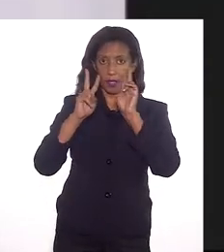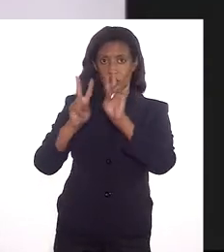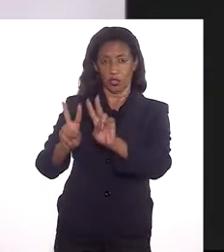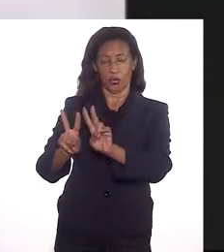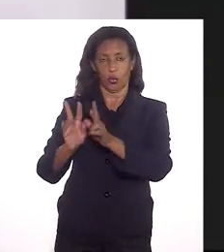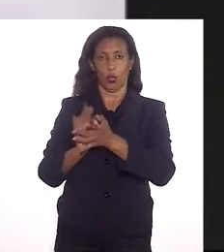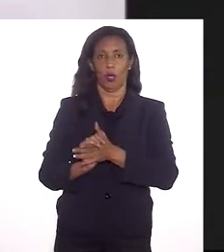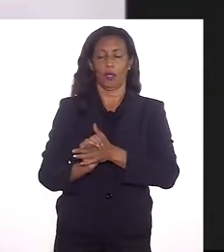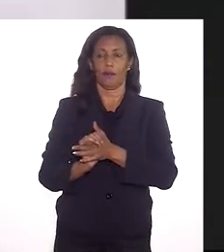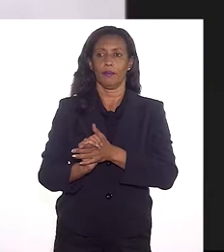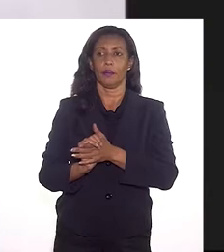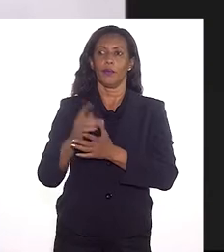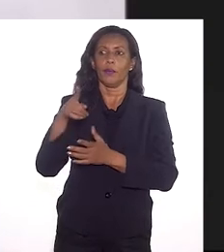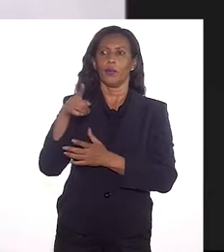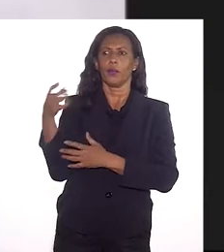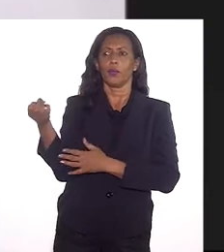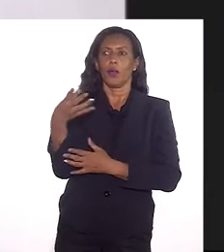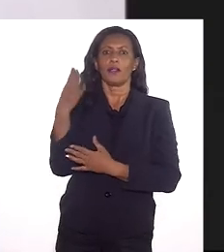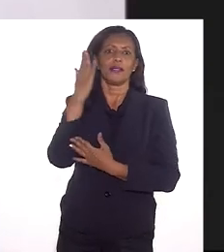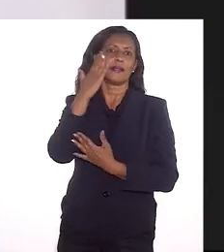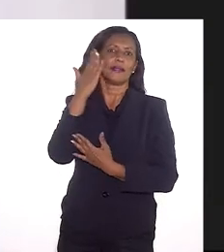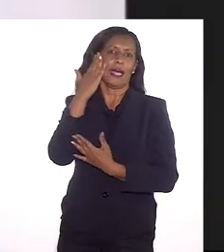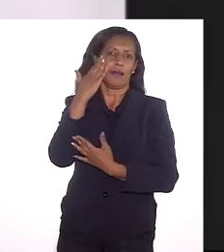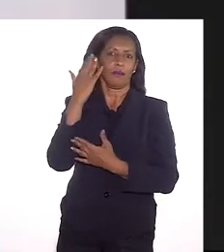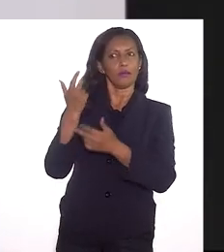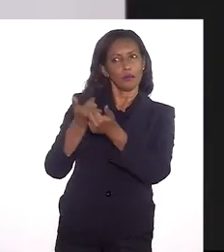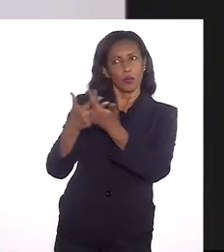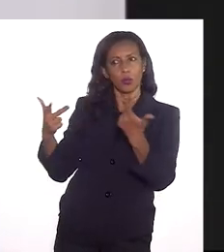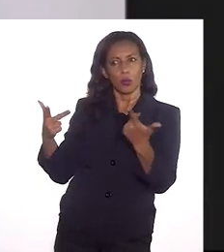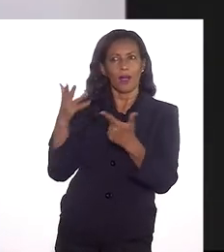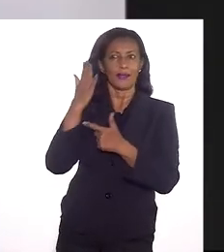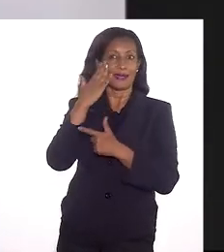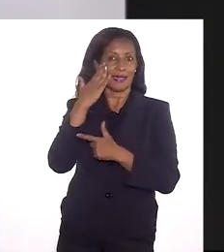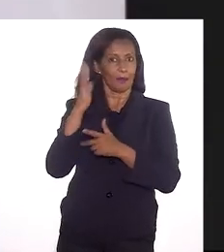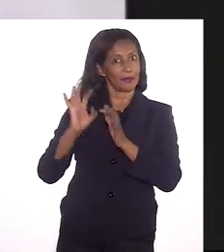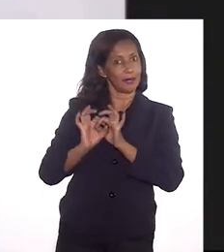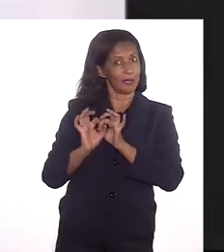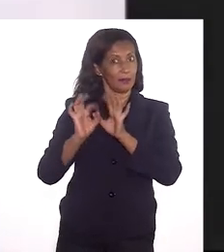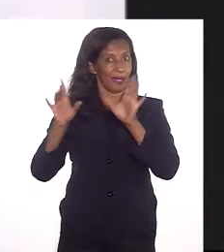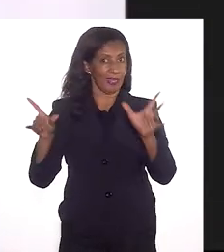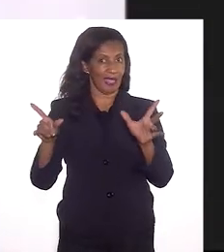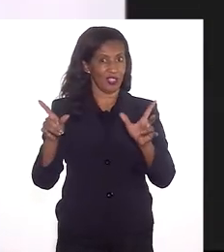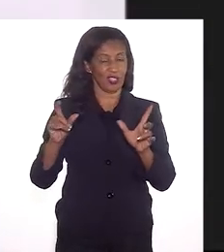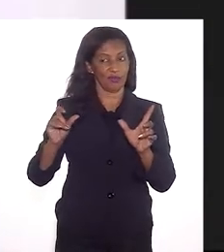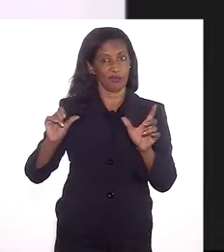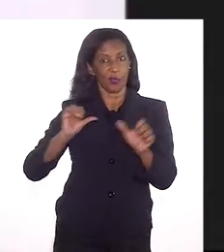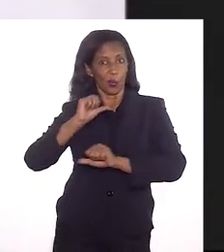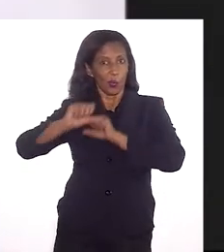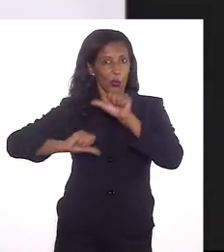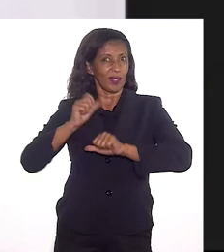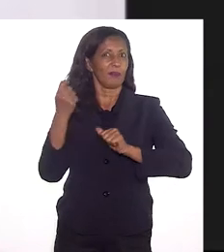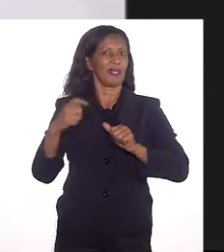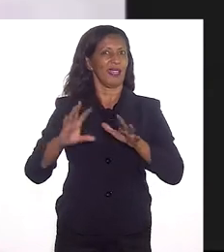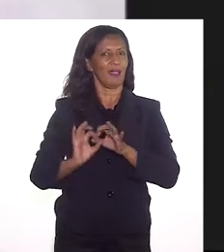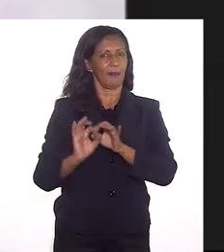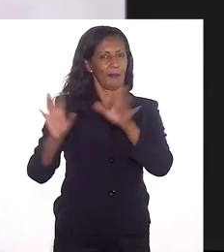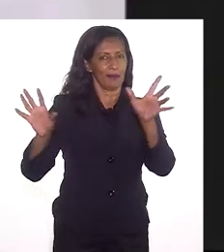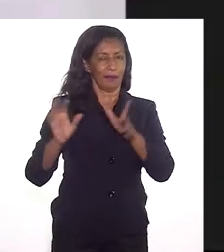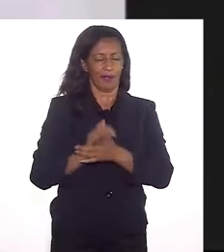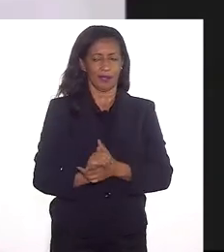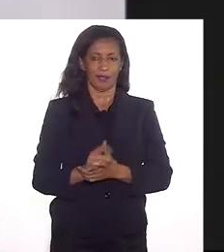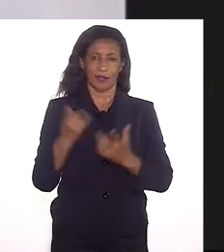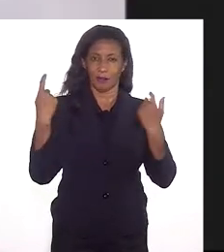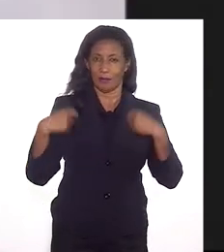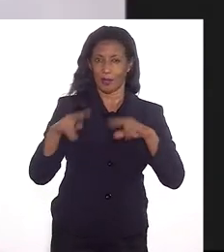olha quando a gente olha para a inovação, a gente sabe de algumas coisas, né? A gente sabe que a gente precisa de muita liberdade, a inovação precisa de liberdade.